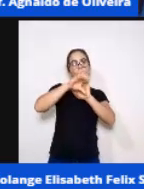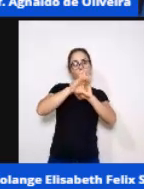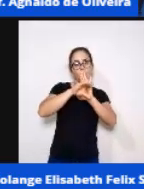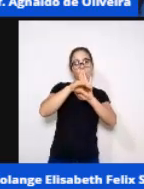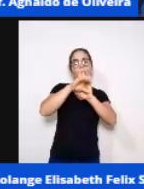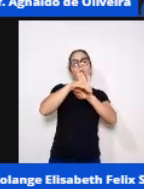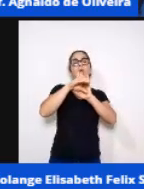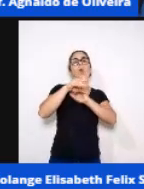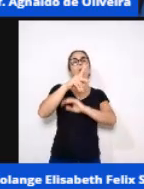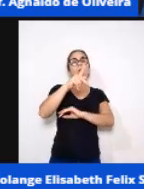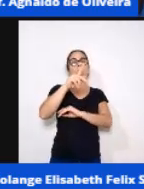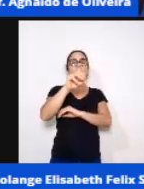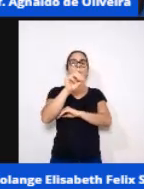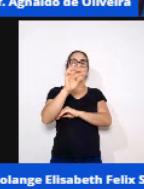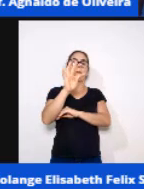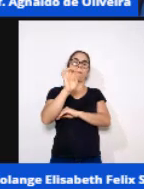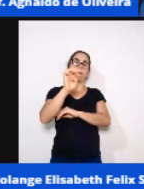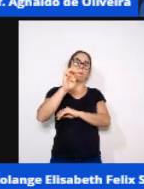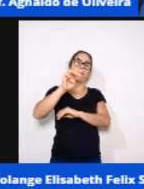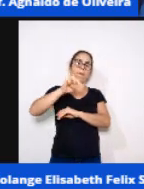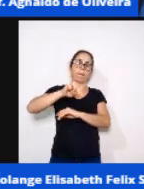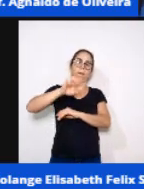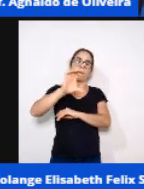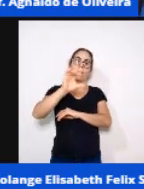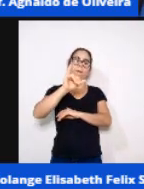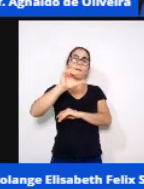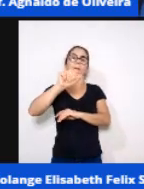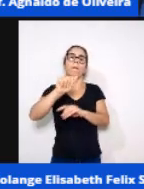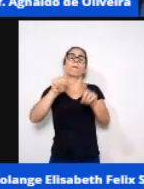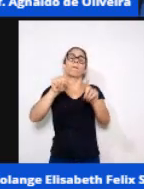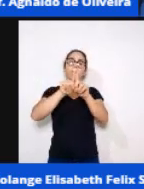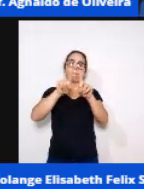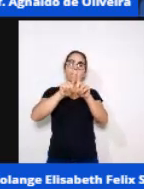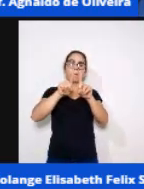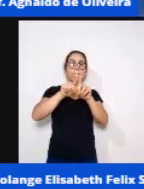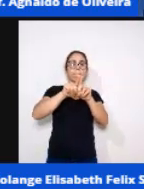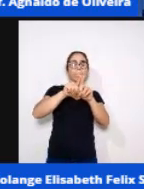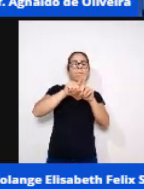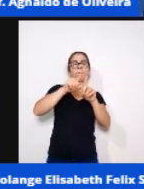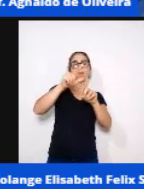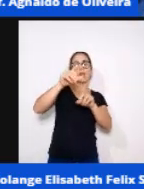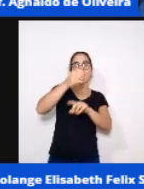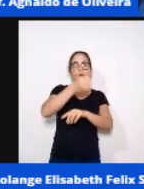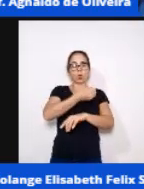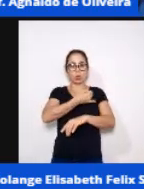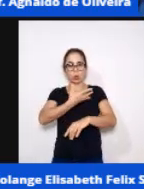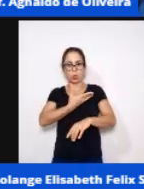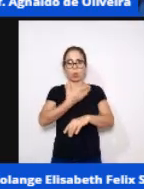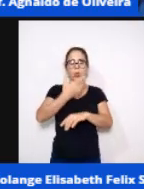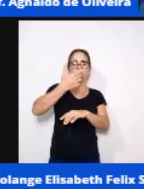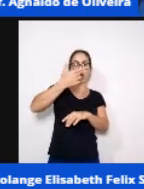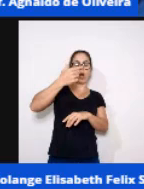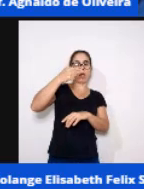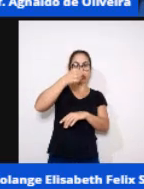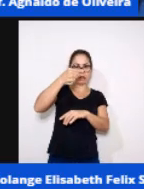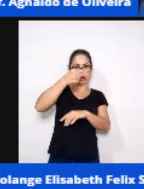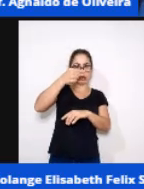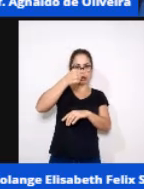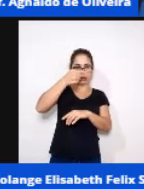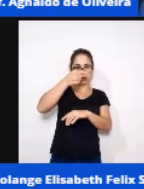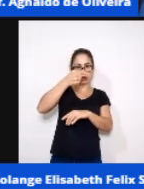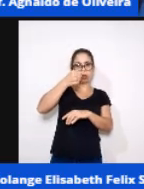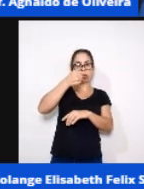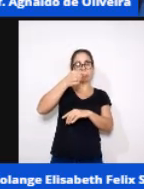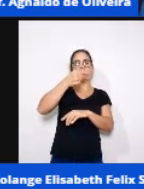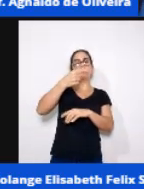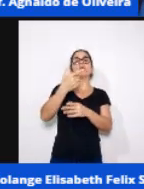inclusive, começa a trabalhar com expoente negativo. Então, ela retoma aquilo que é feito no 6º ano, estende